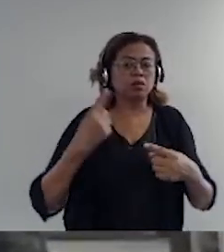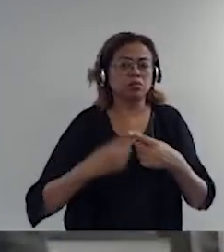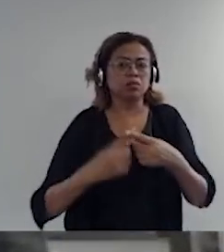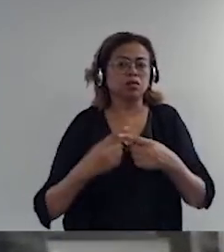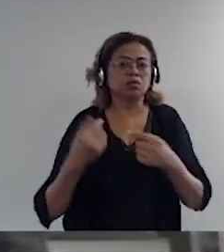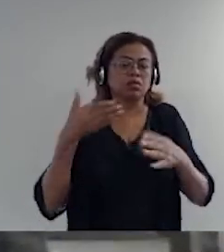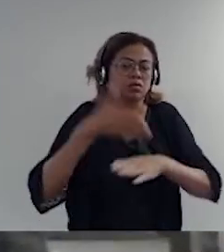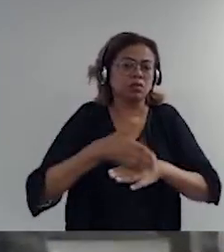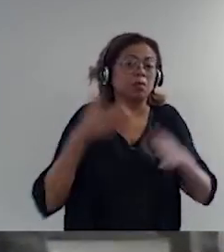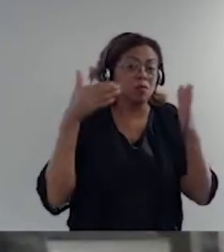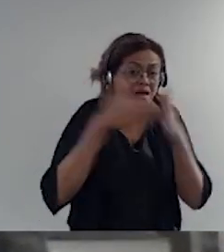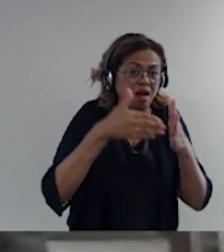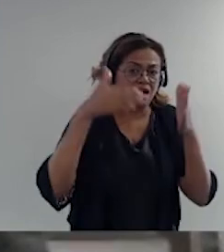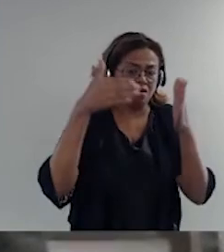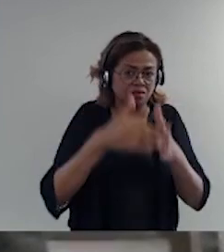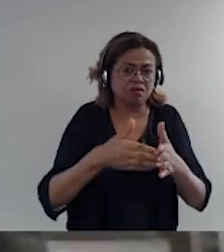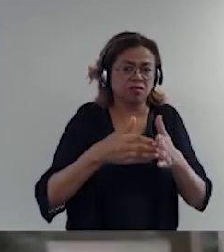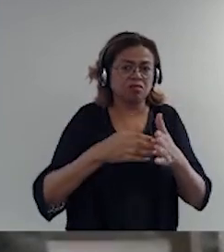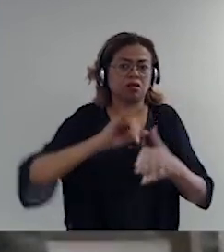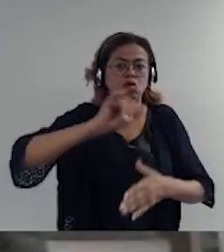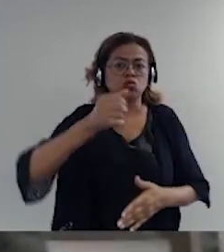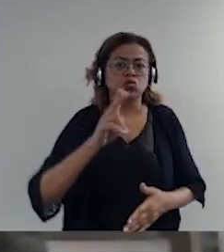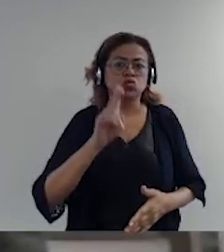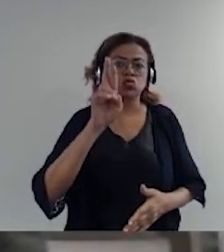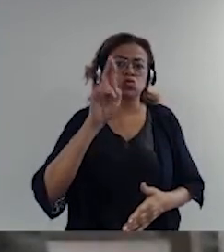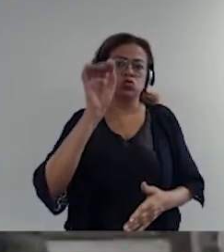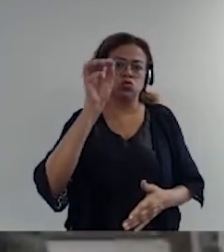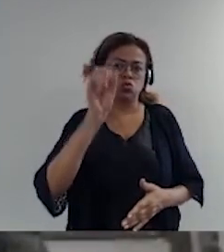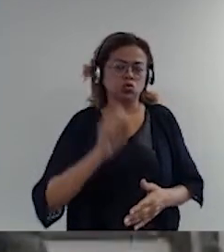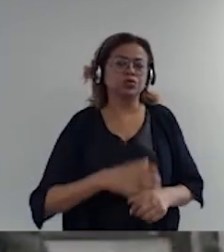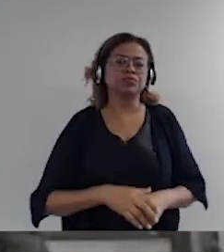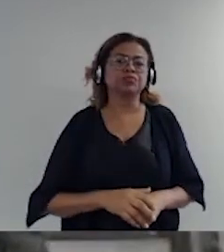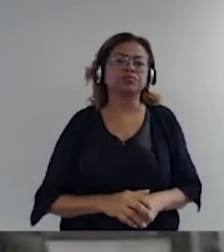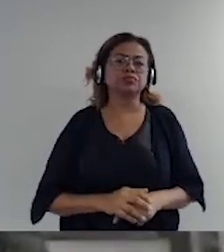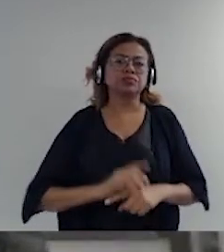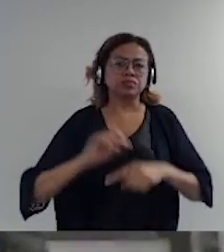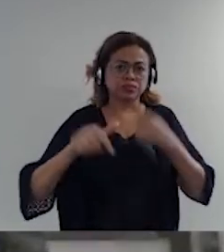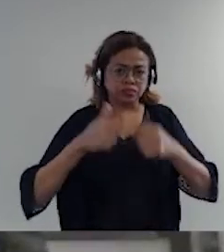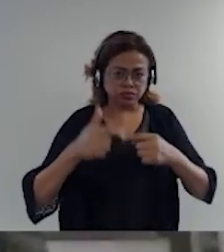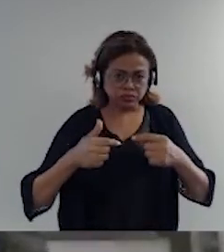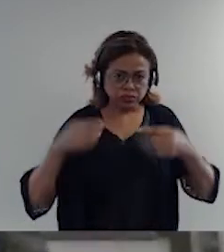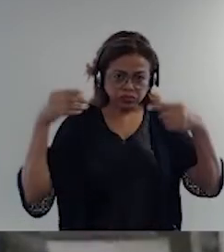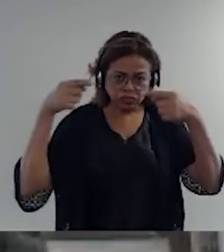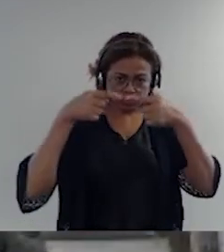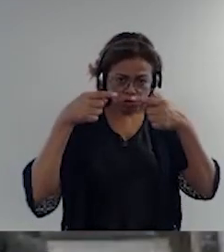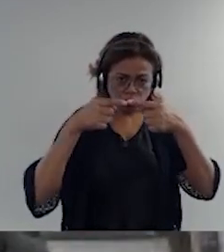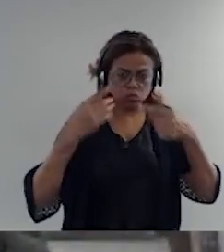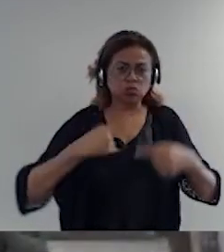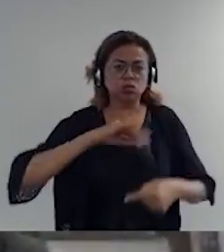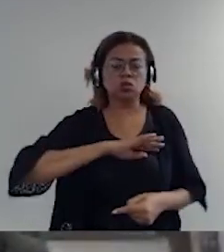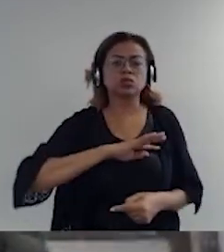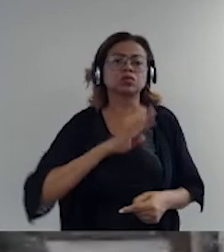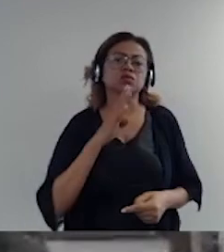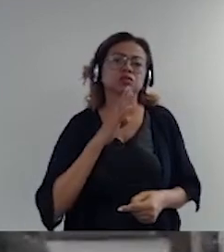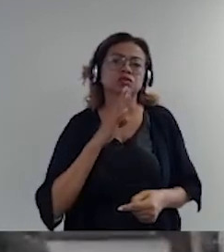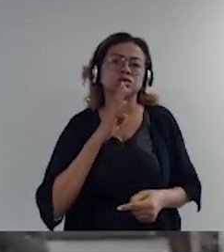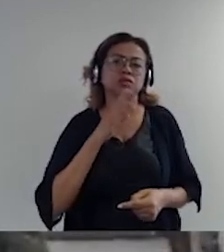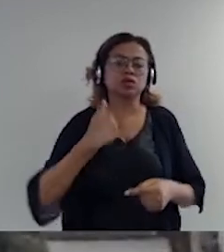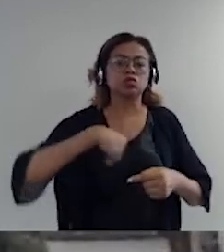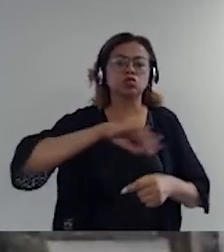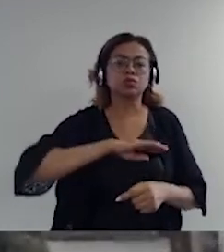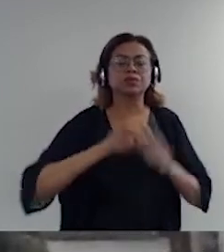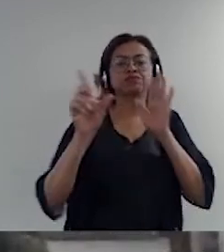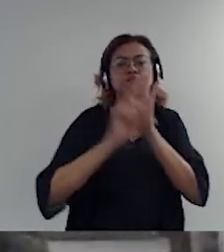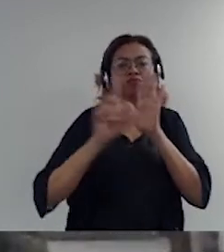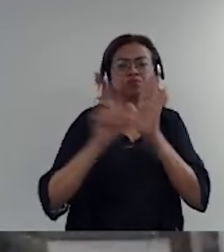dos exercícios subsequentes. De acordo com o nosso conhecimento, com a nossa legislação